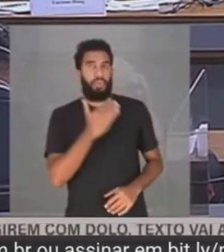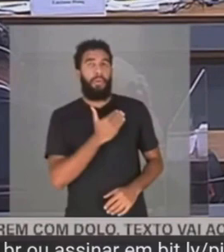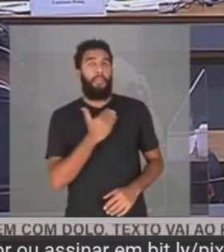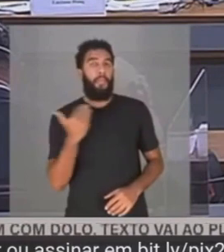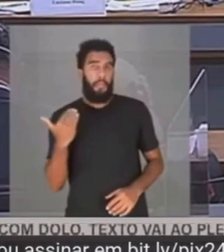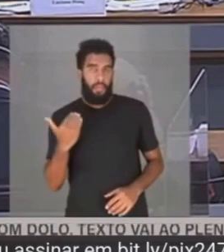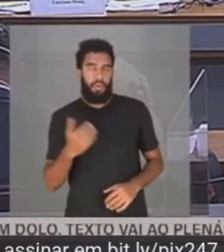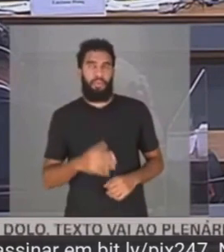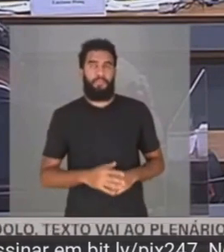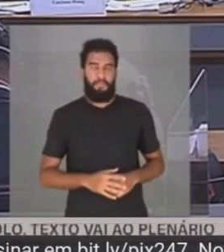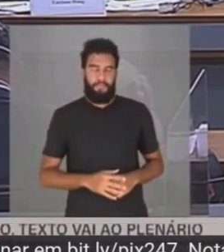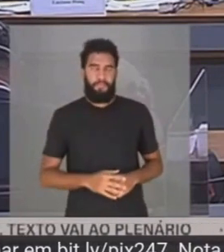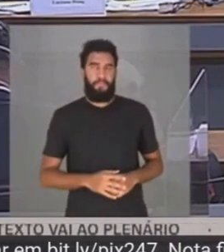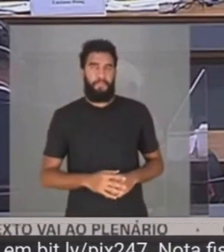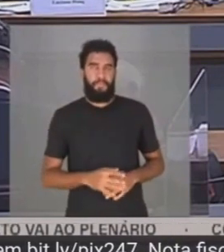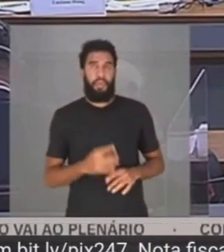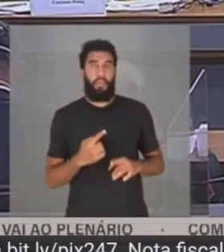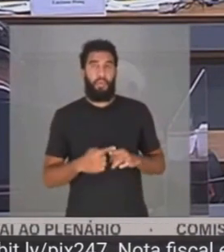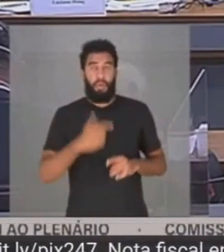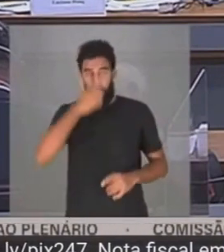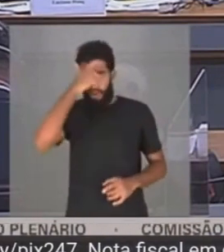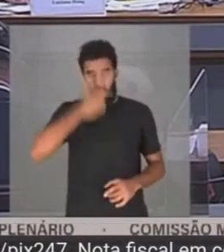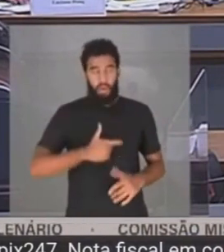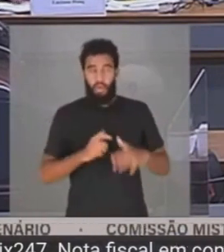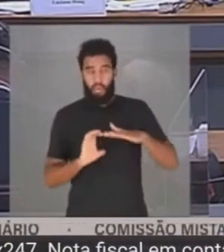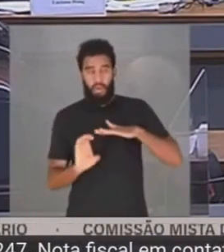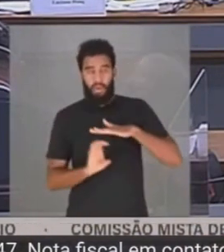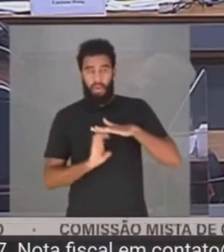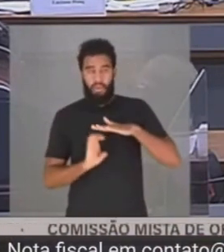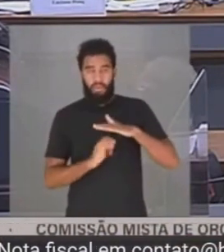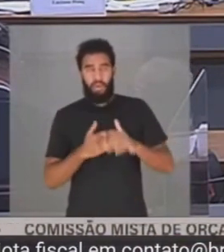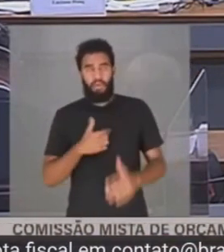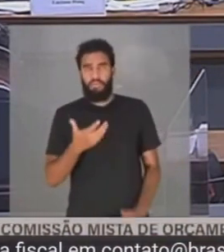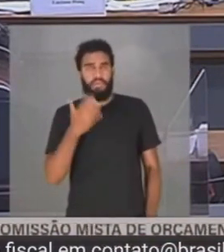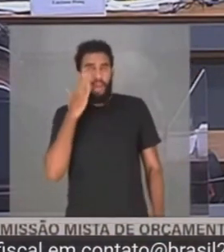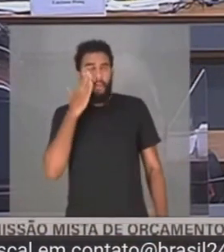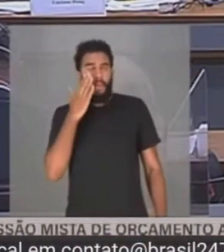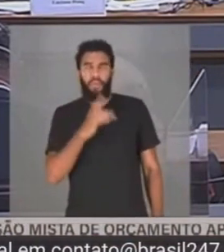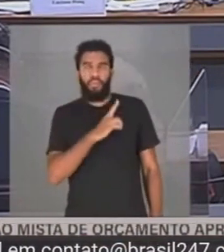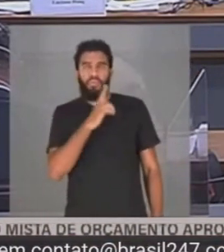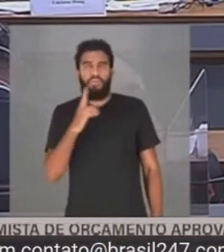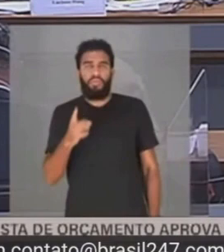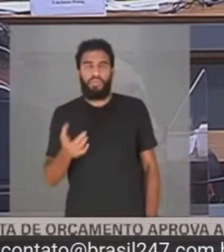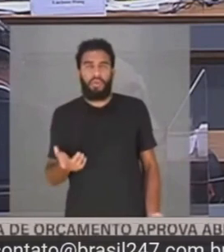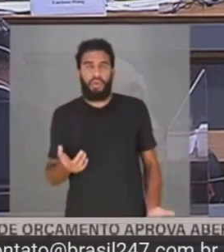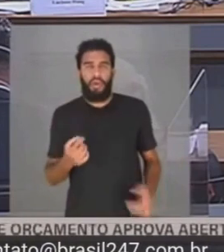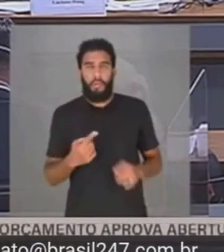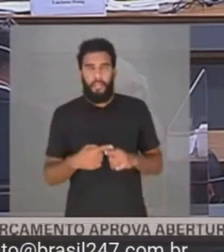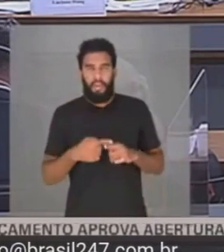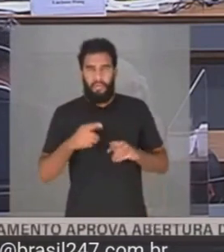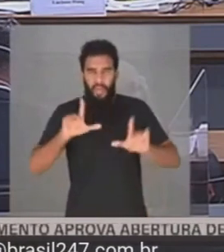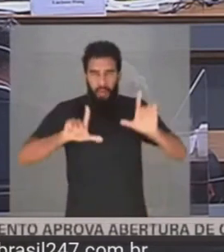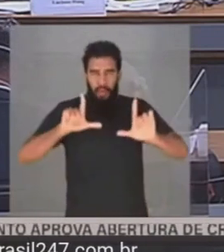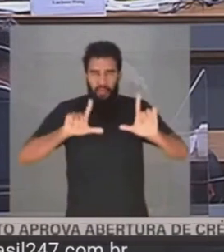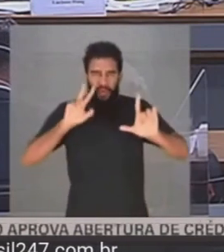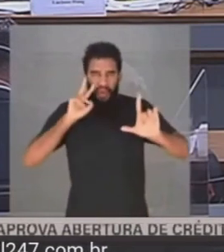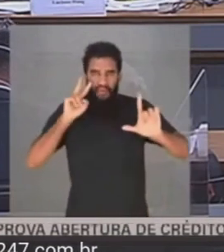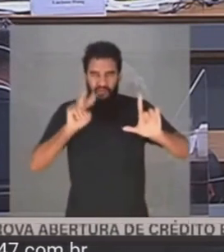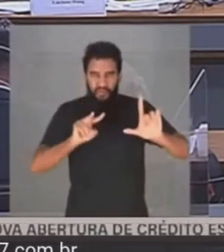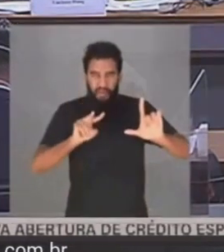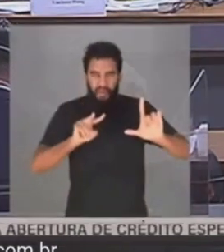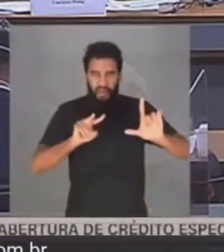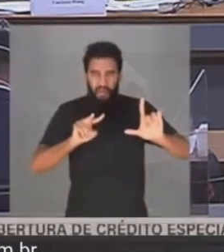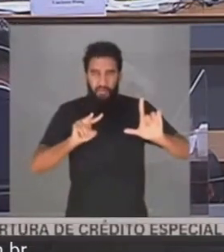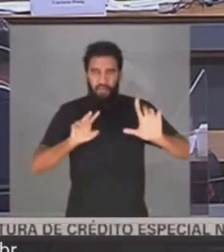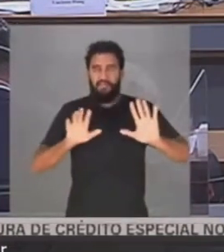como empresário, eu quero saber o dia. Porque, se você só ver a televisão, vai de repente achar